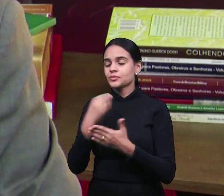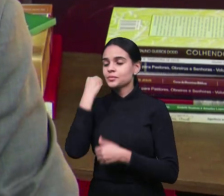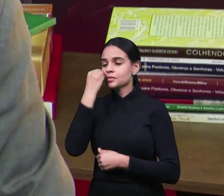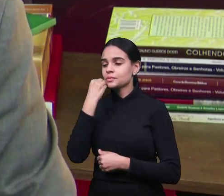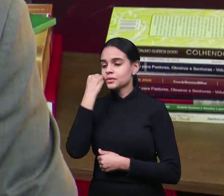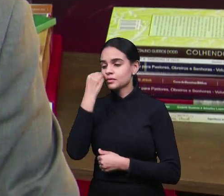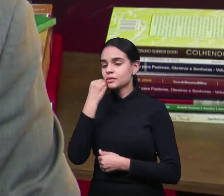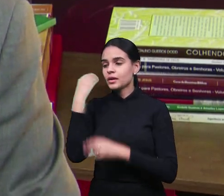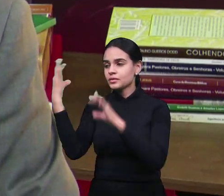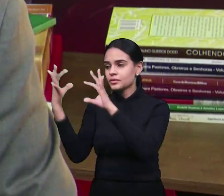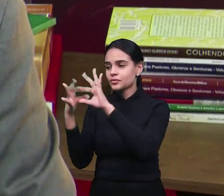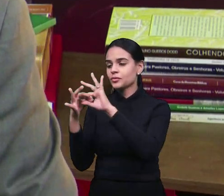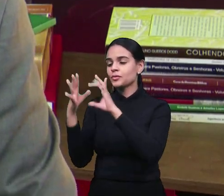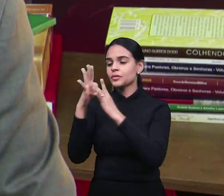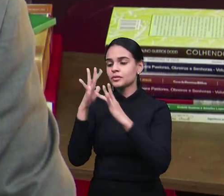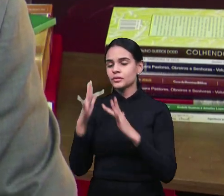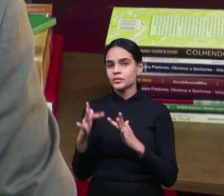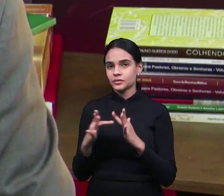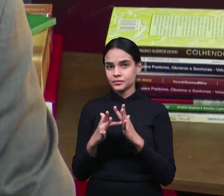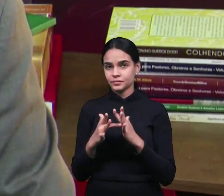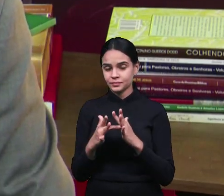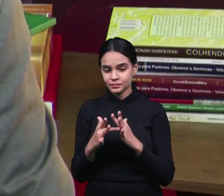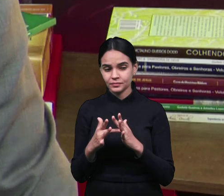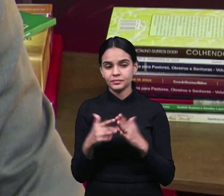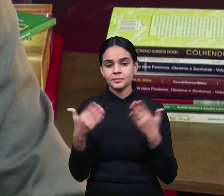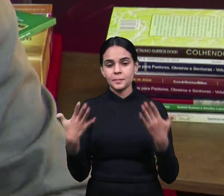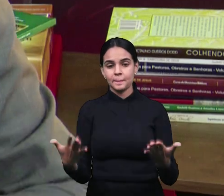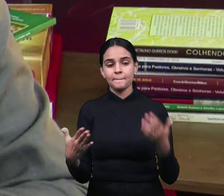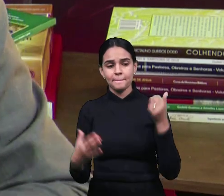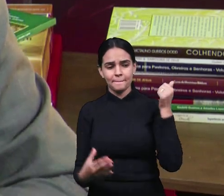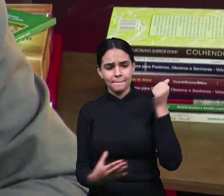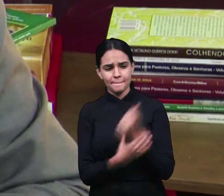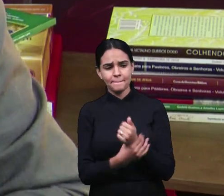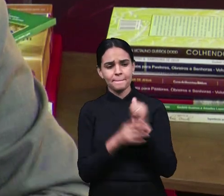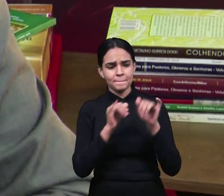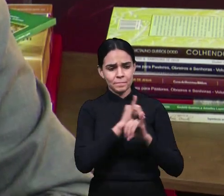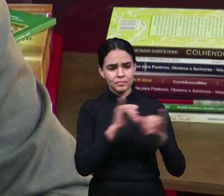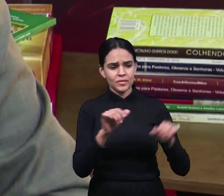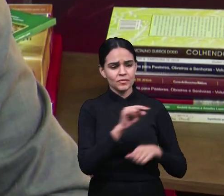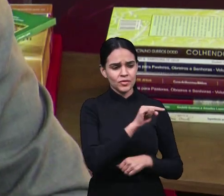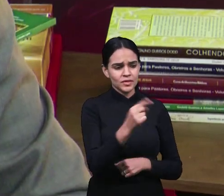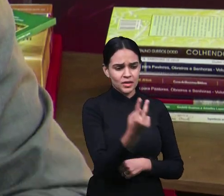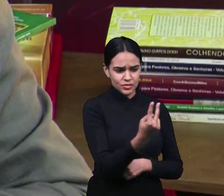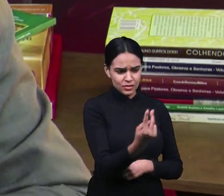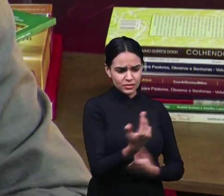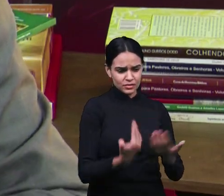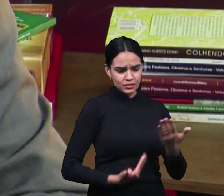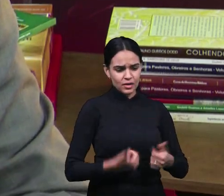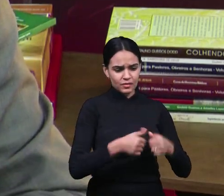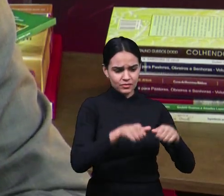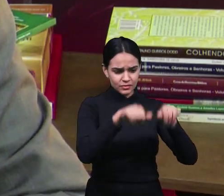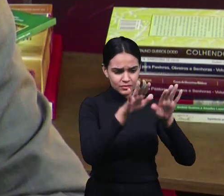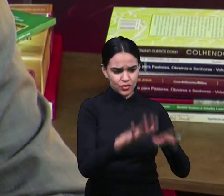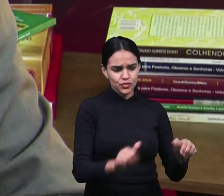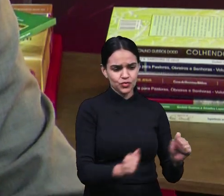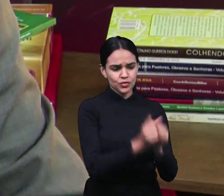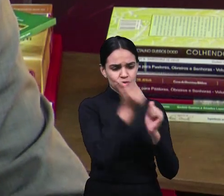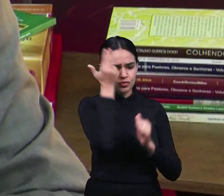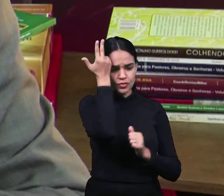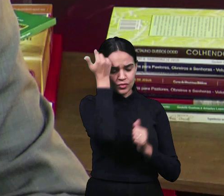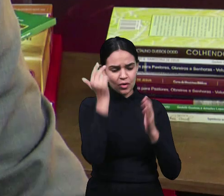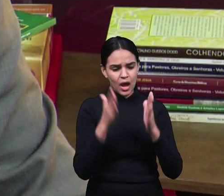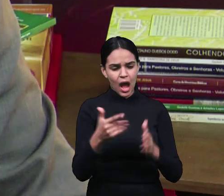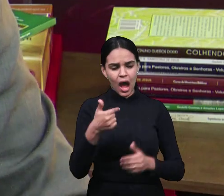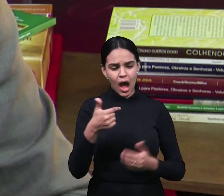aqui, profética. Ó, ficai-vos aqui com o jumento, porque agora é o filho que vai subir, sou eu e